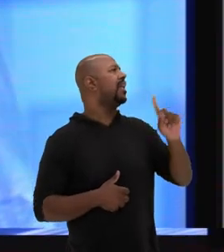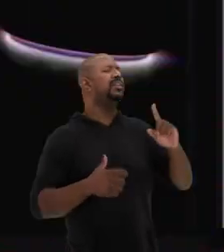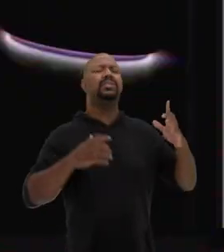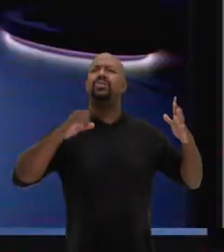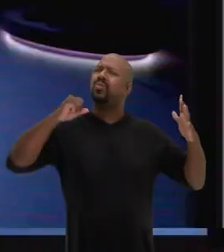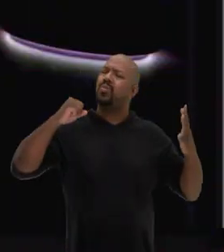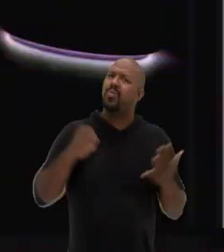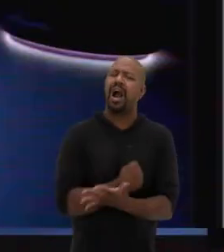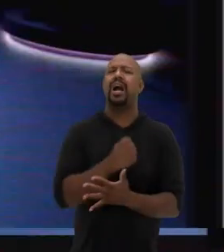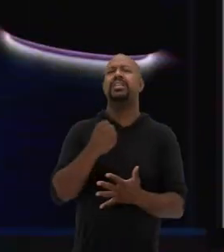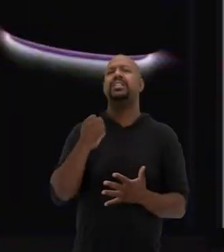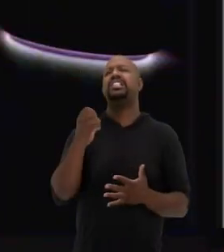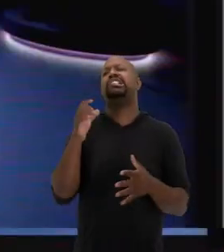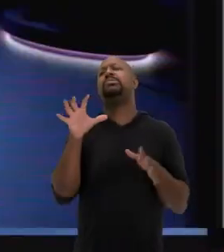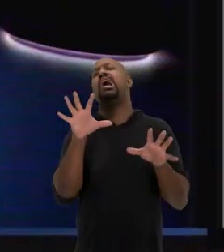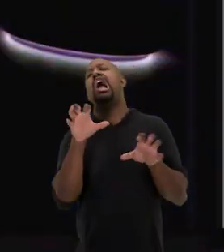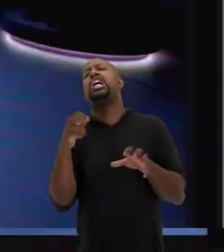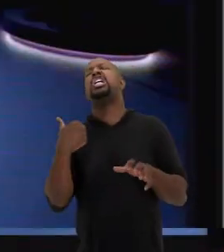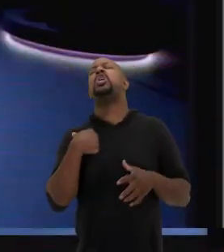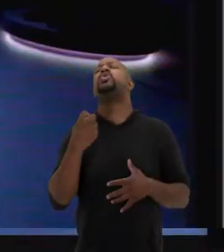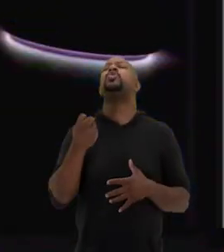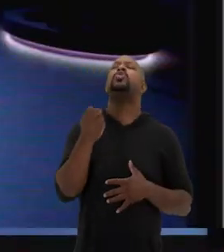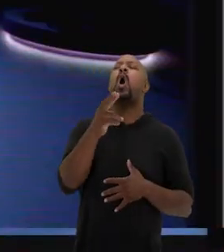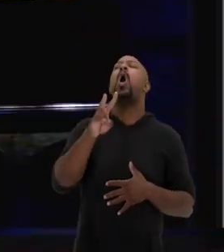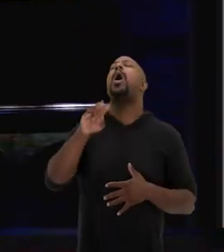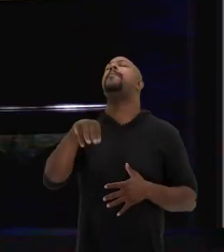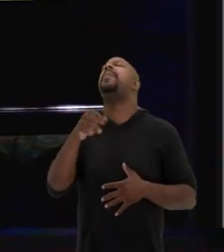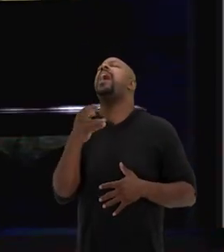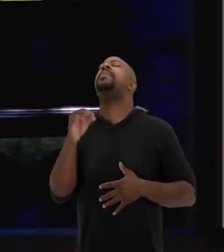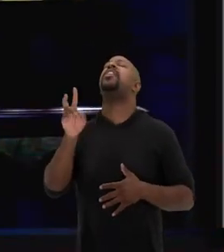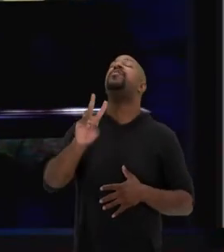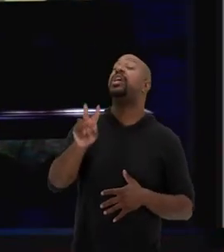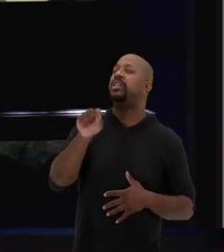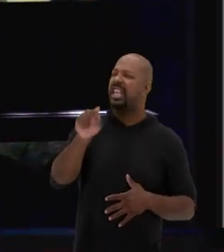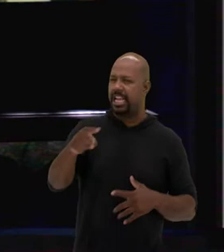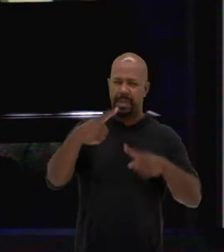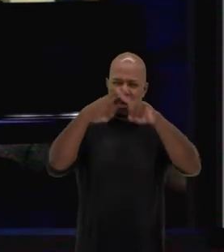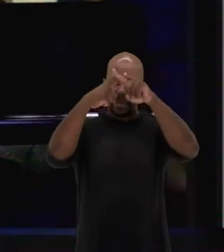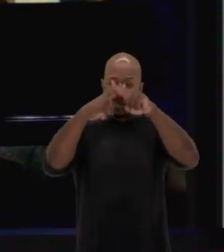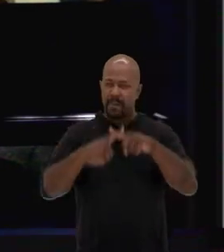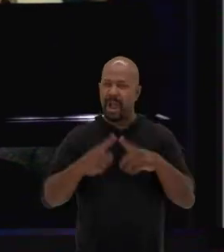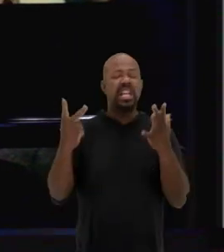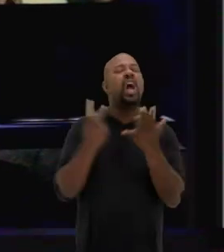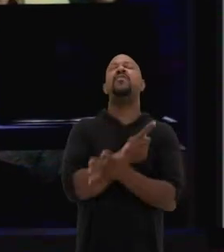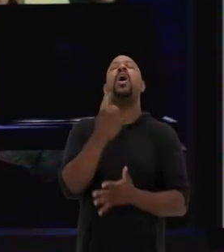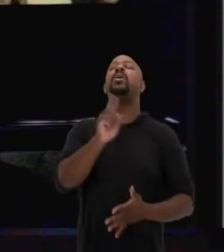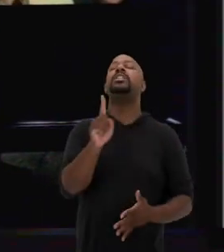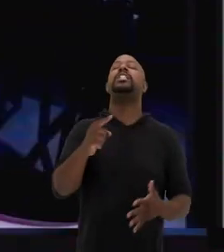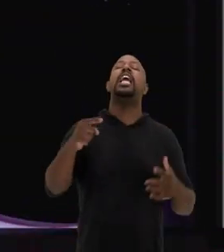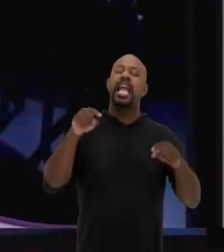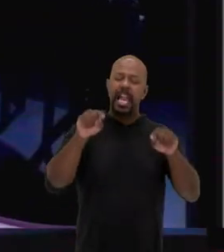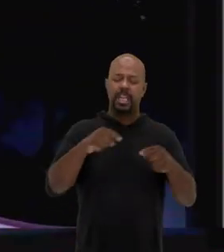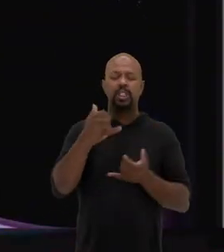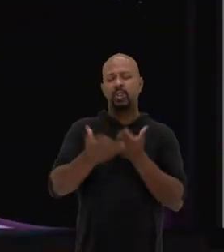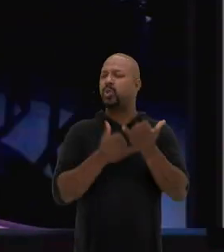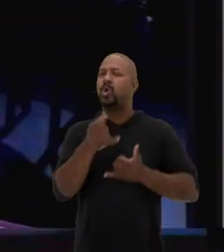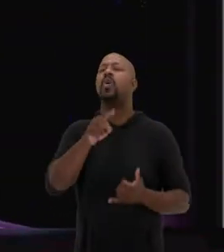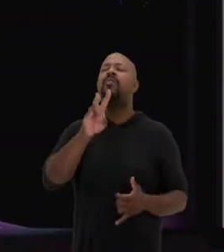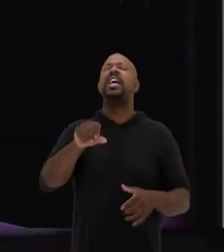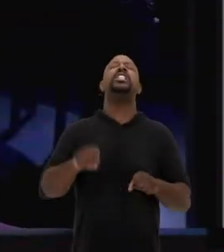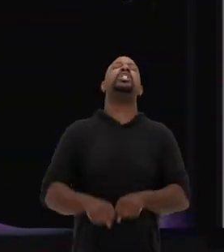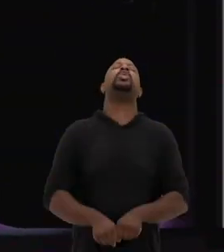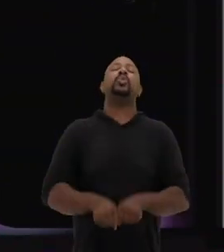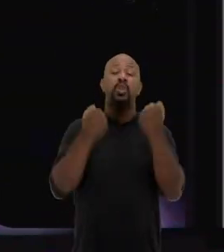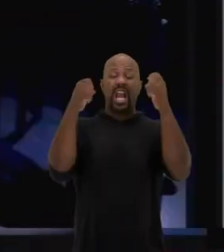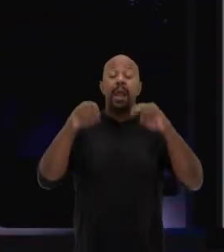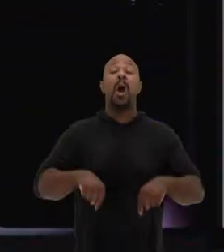eles. Eu sou o Morbilivirus. Essa competição não vai acontecer. Esse jogo